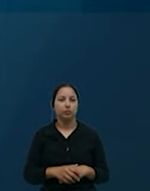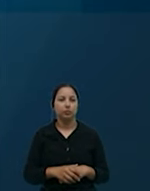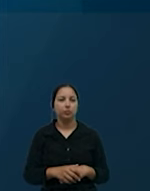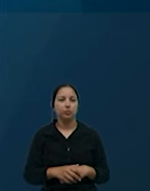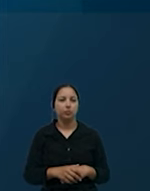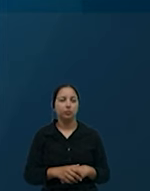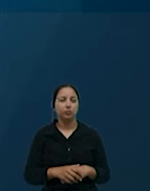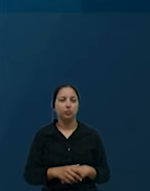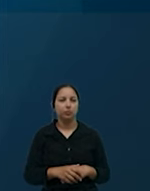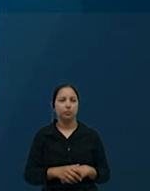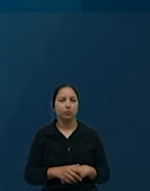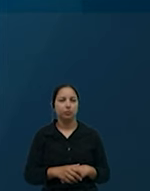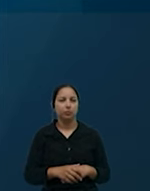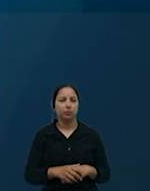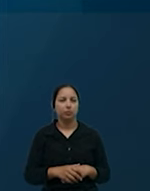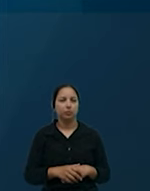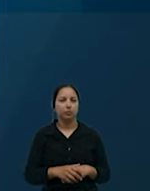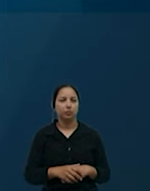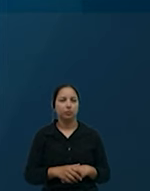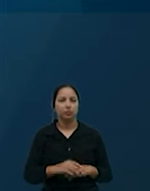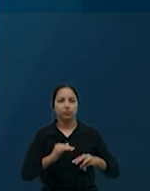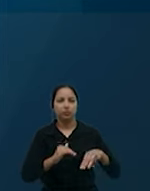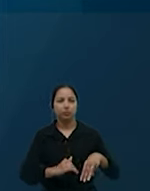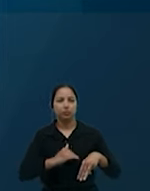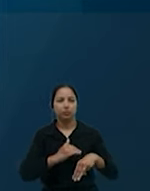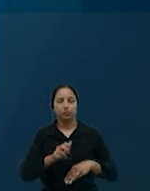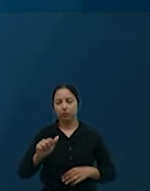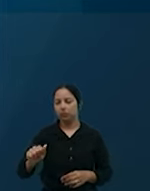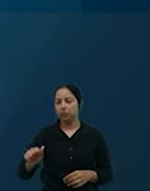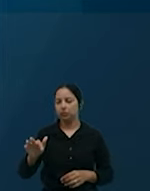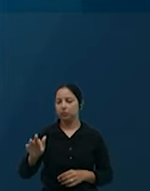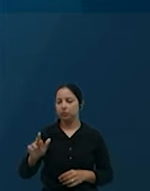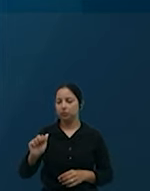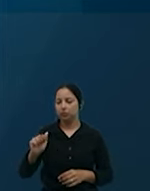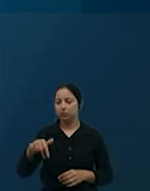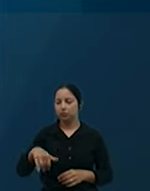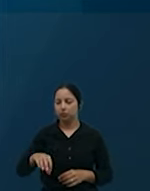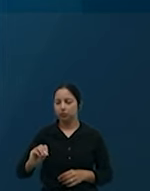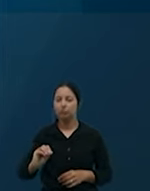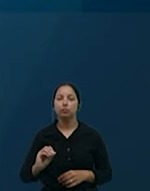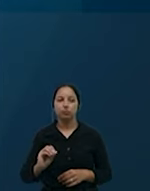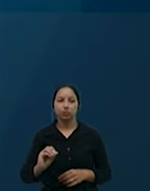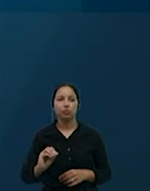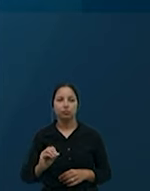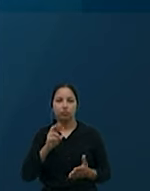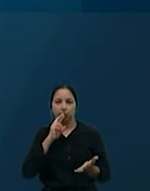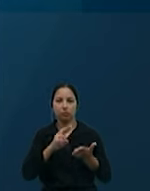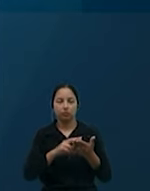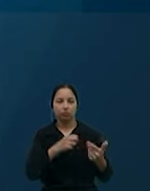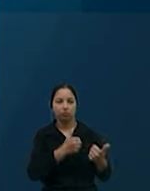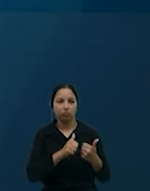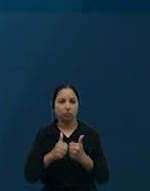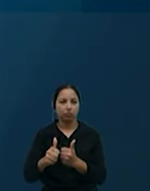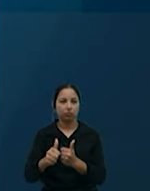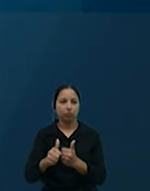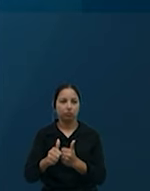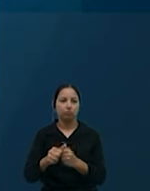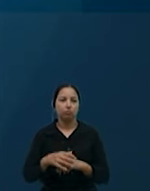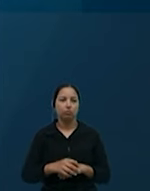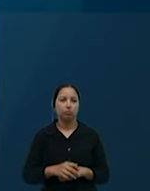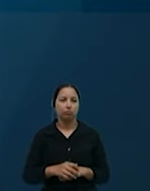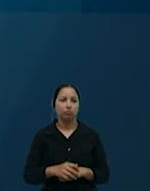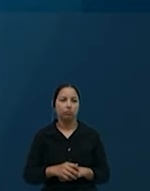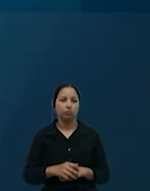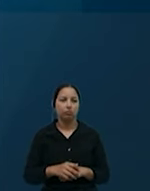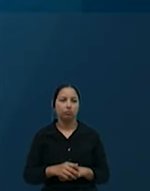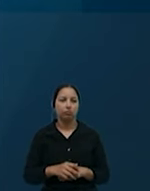os colegas, né, ministro Afrânio Vilela, aderiu ao entendimento do relator, dizendo que, efetivamente, era